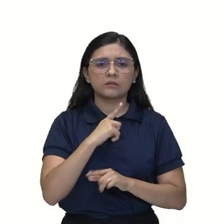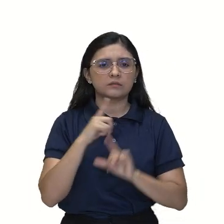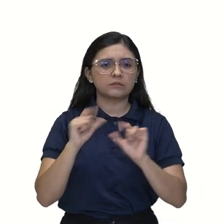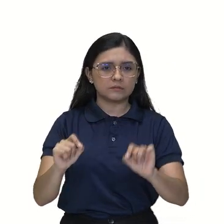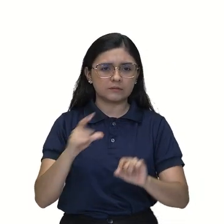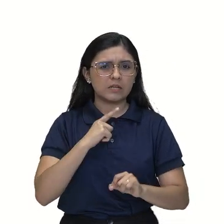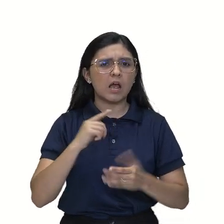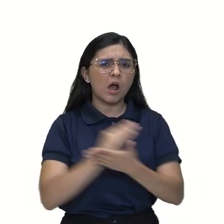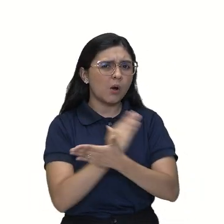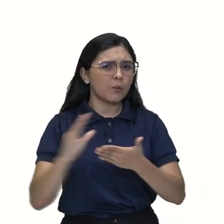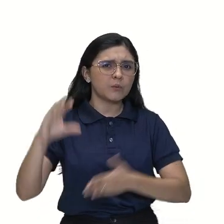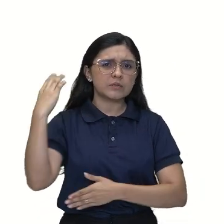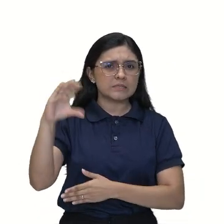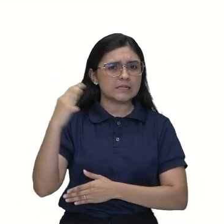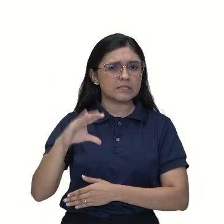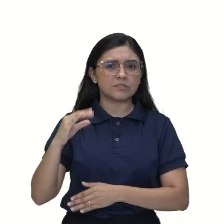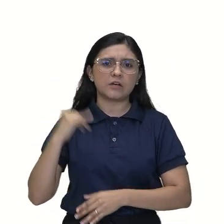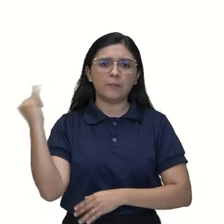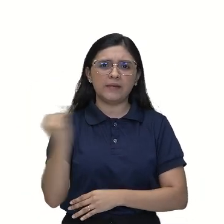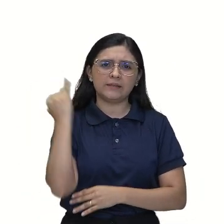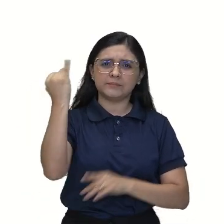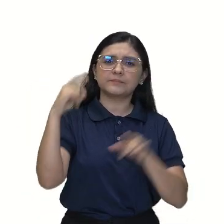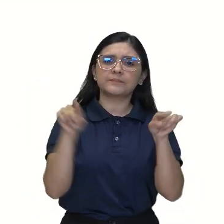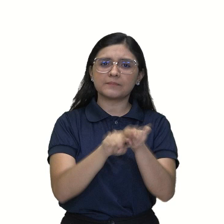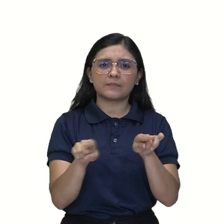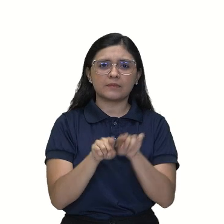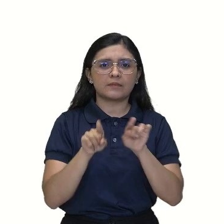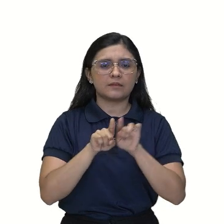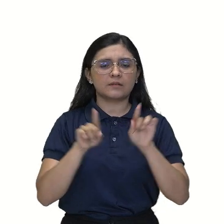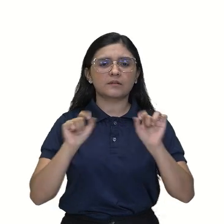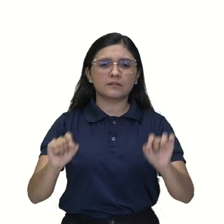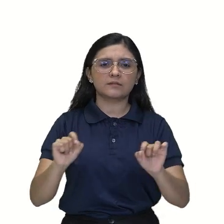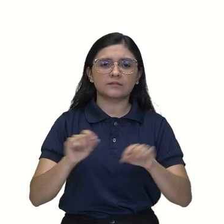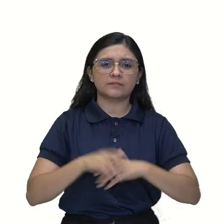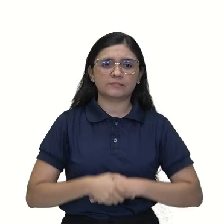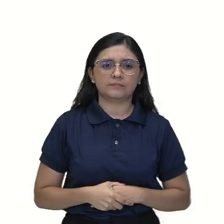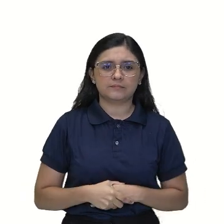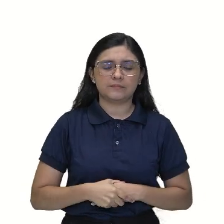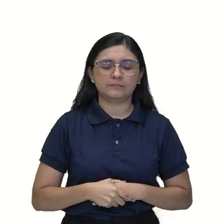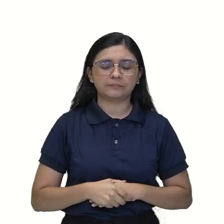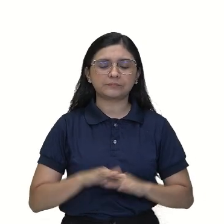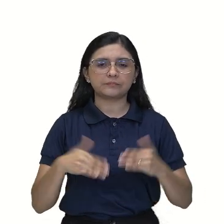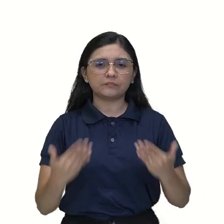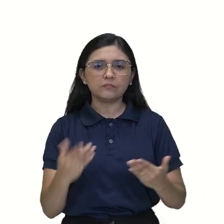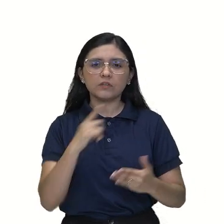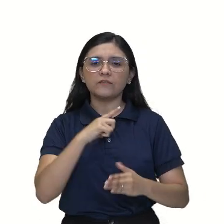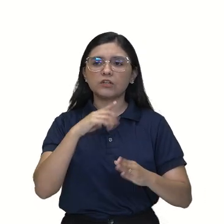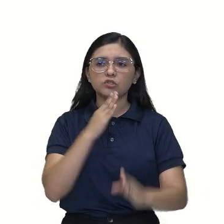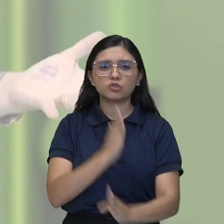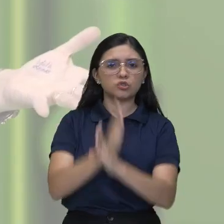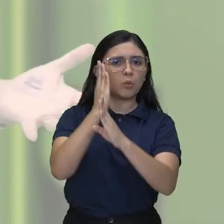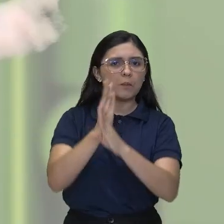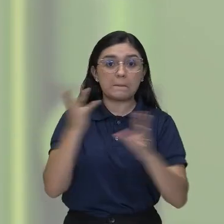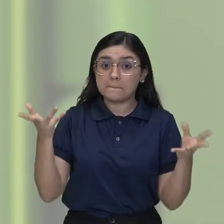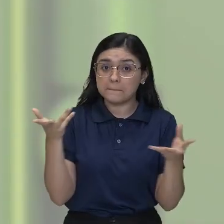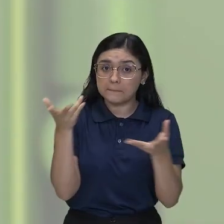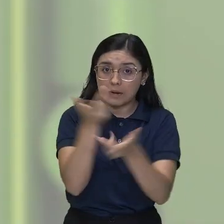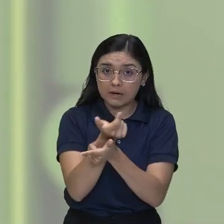muitos cientistas importantes. E quando um cientista faz uma descoberta